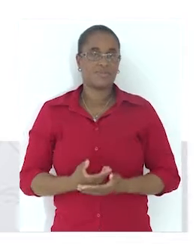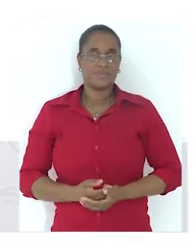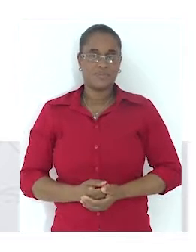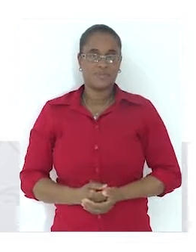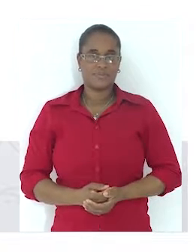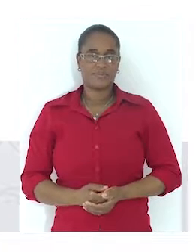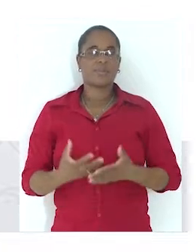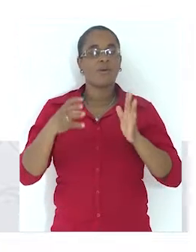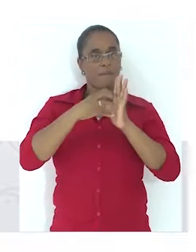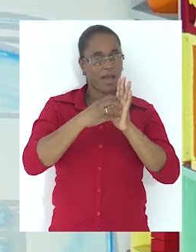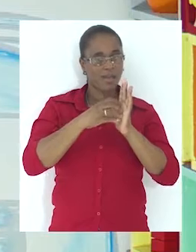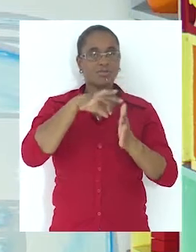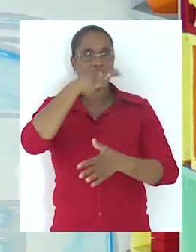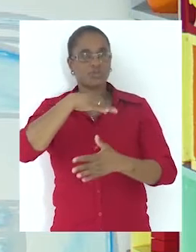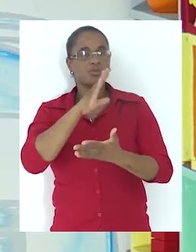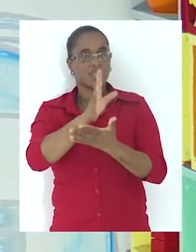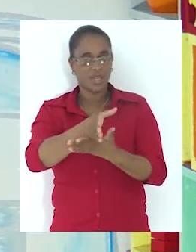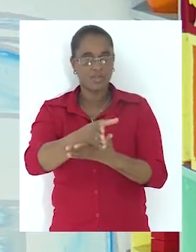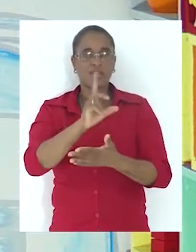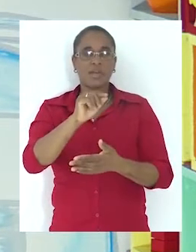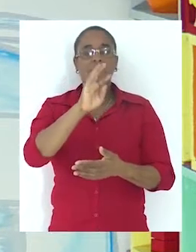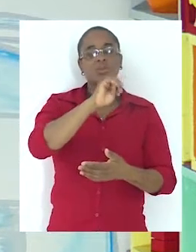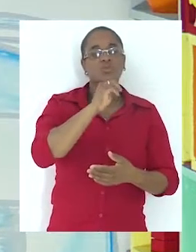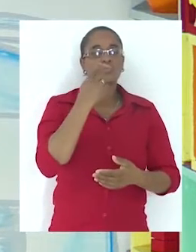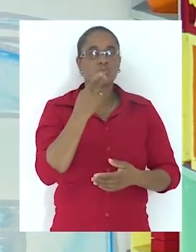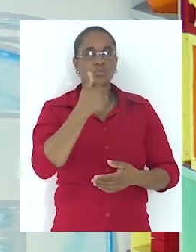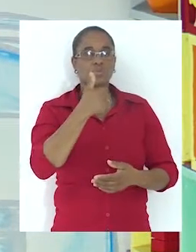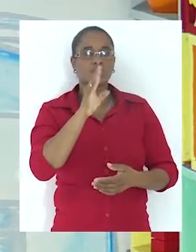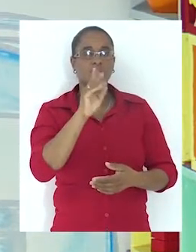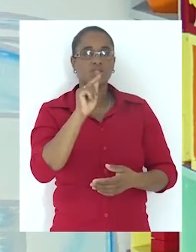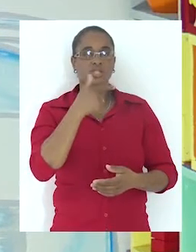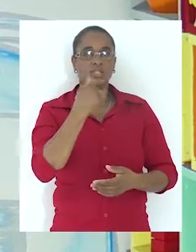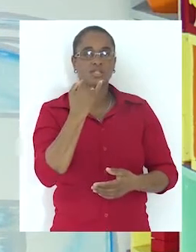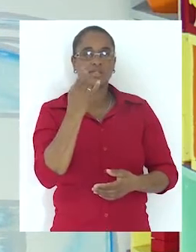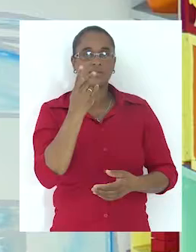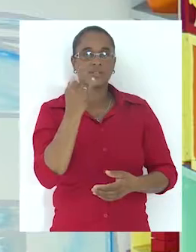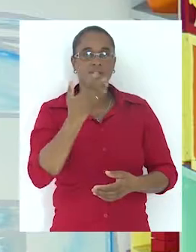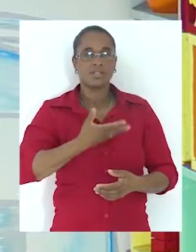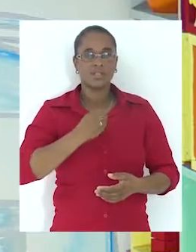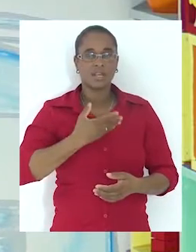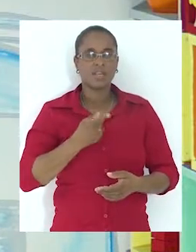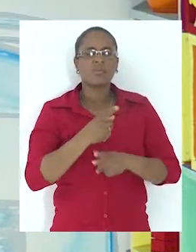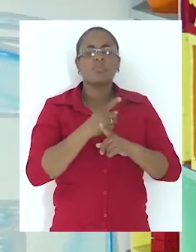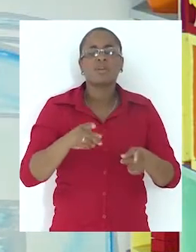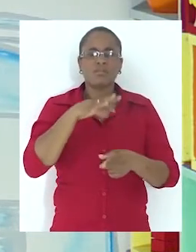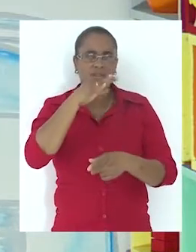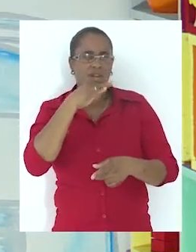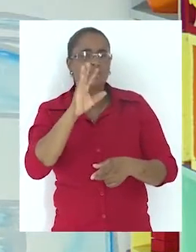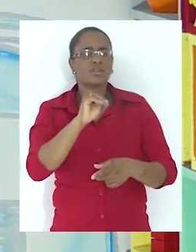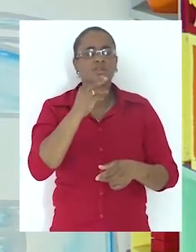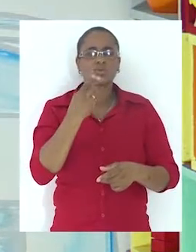Marca do discurso direto e da subjetividade. Por quê que falamos da subjetividade? Porque